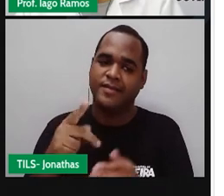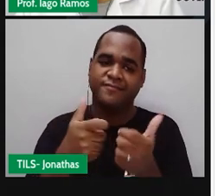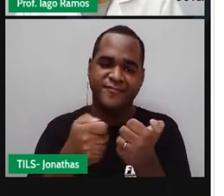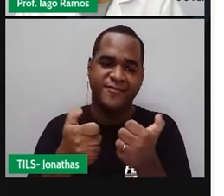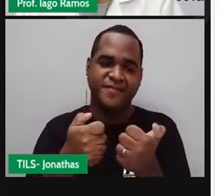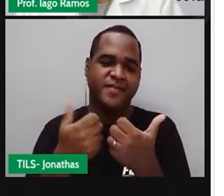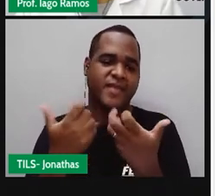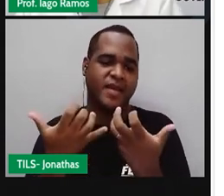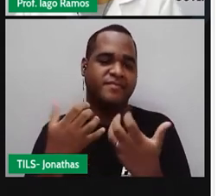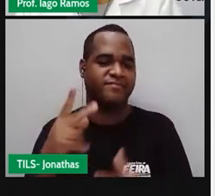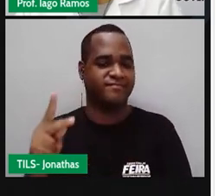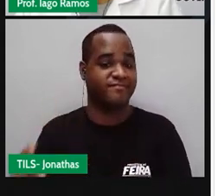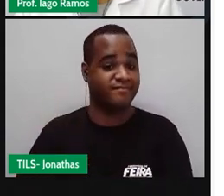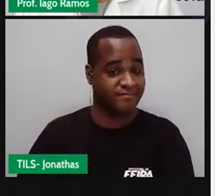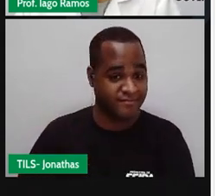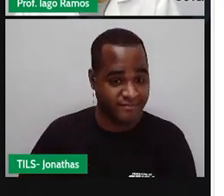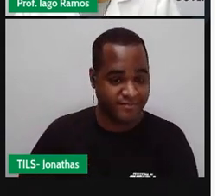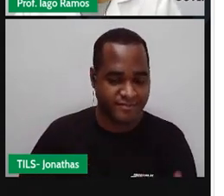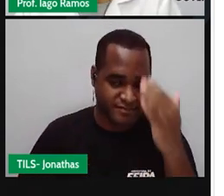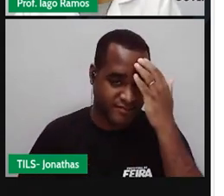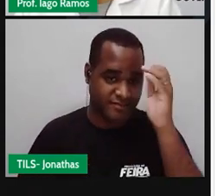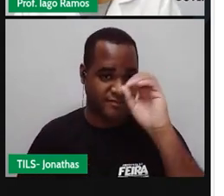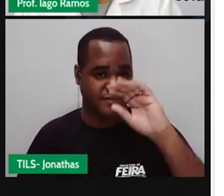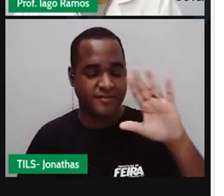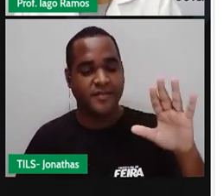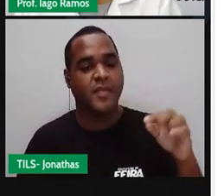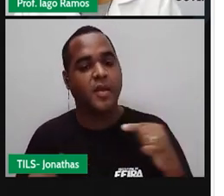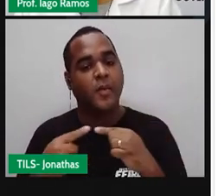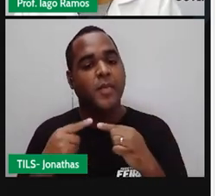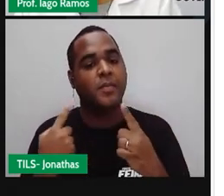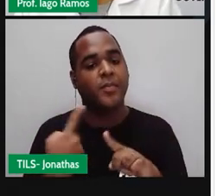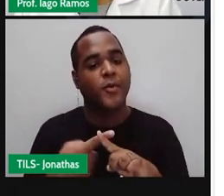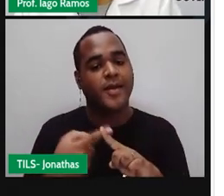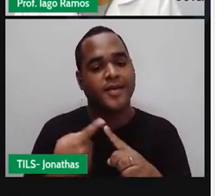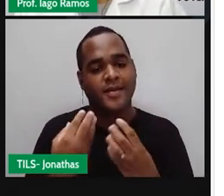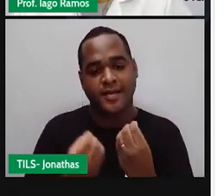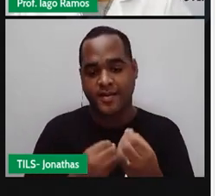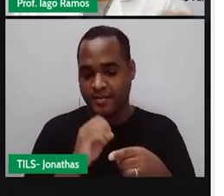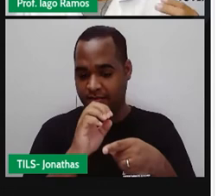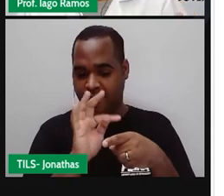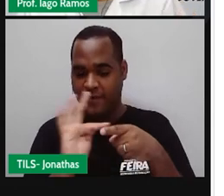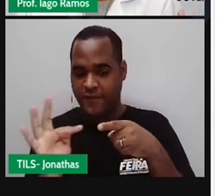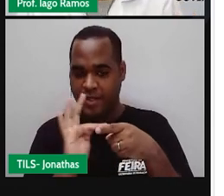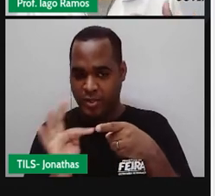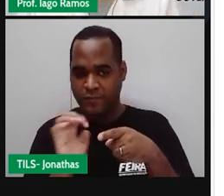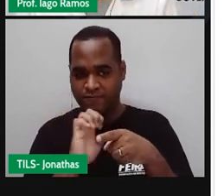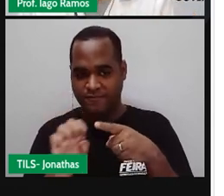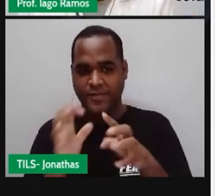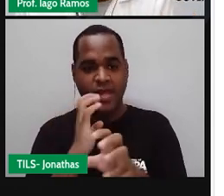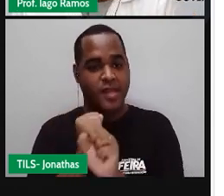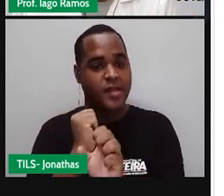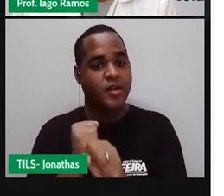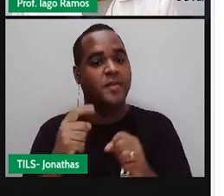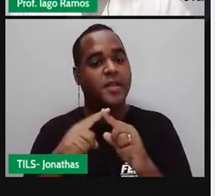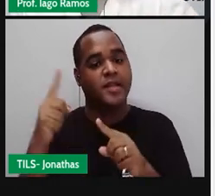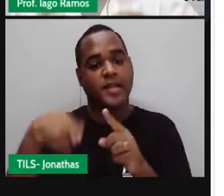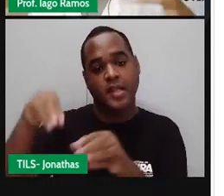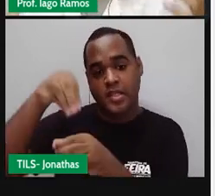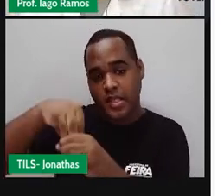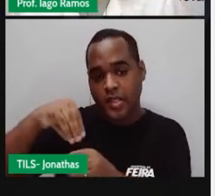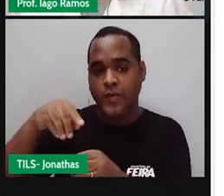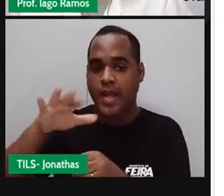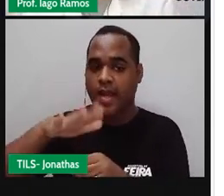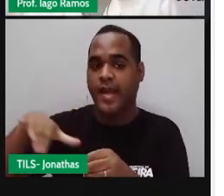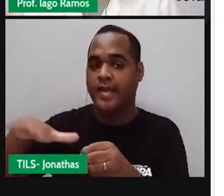que eles três querem Tá bom então entendeu para que que serve as frações equivalentes para gente dentro de uma situação